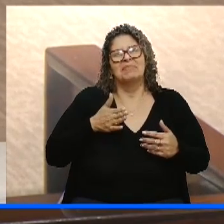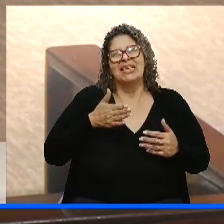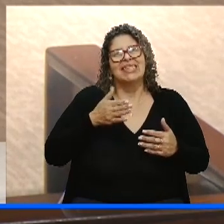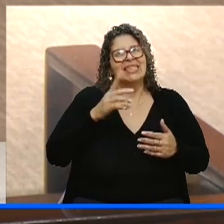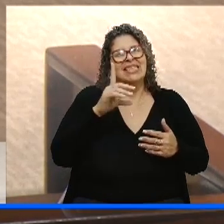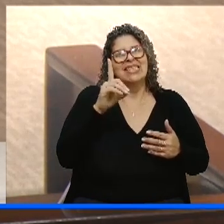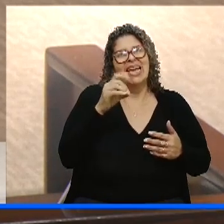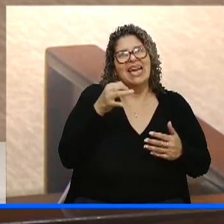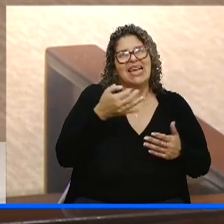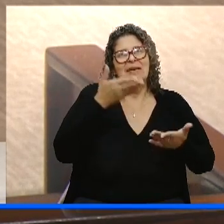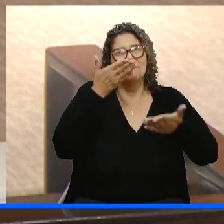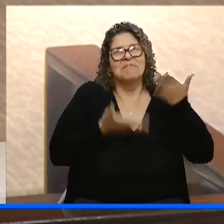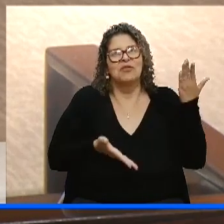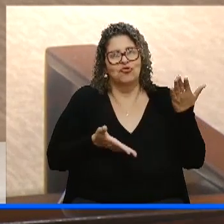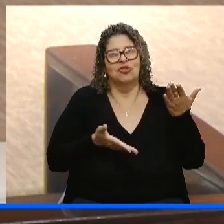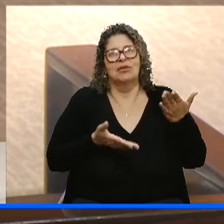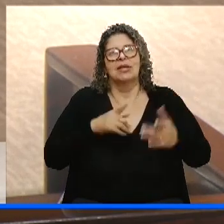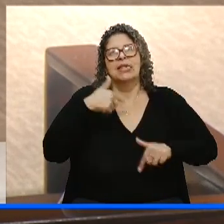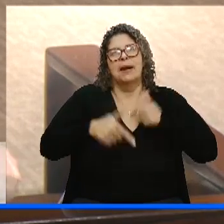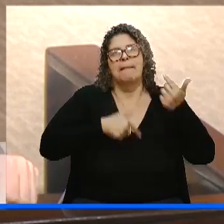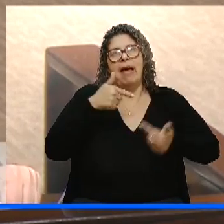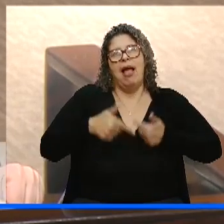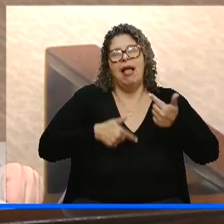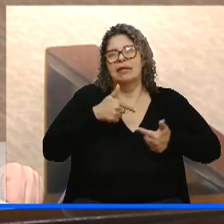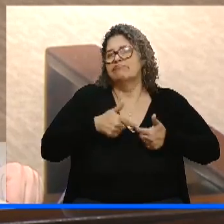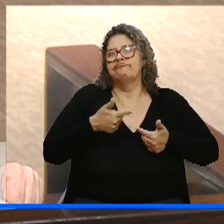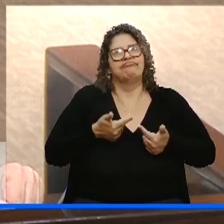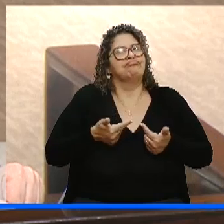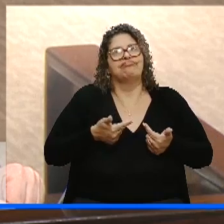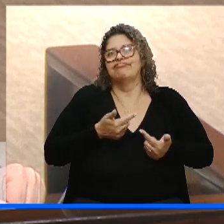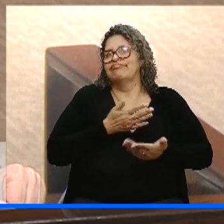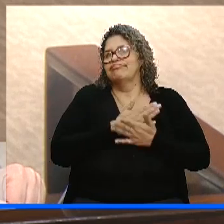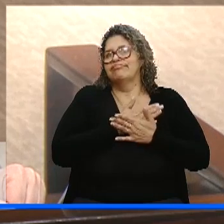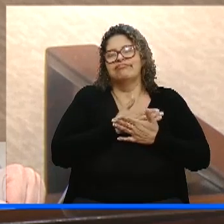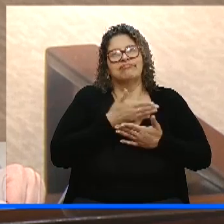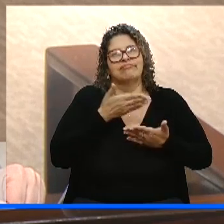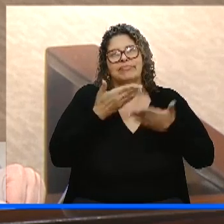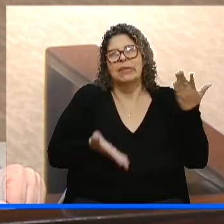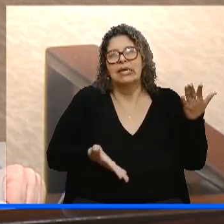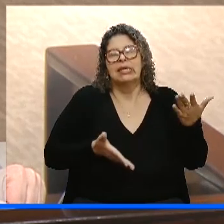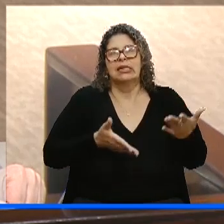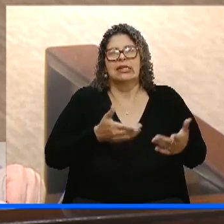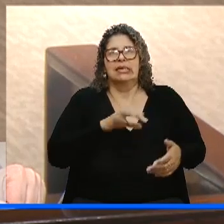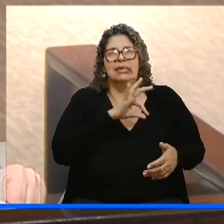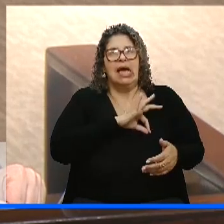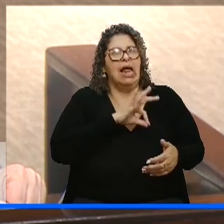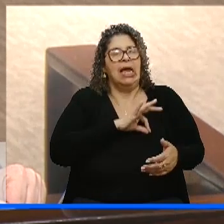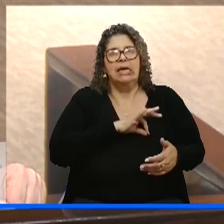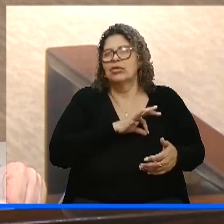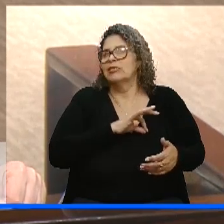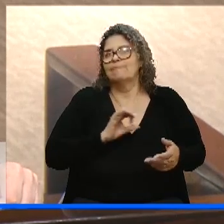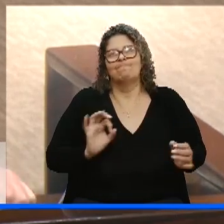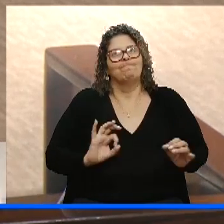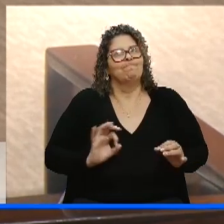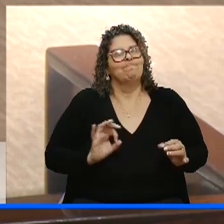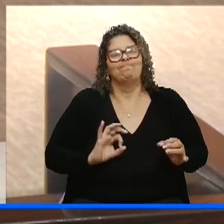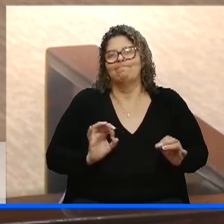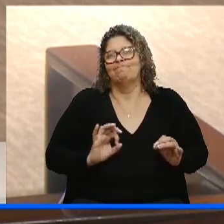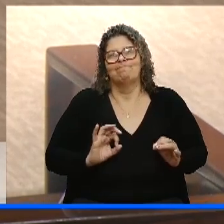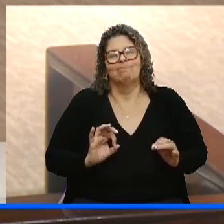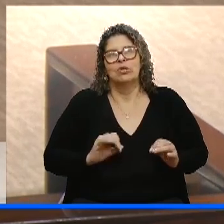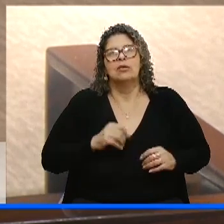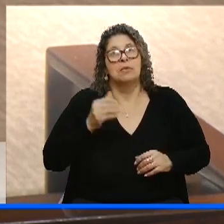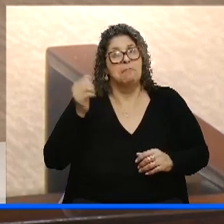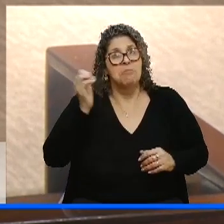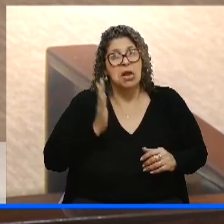com empregos que se perdem renda e salários que não entram no bolso da população para aqueles